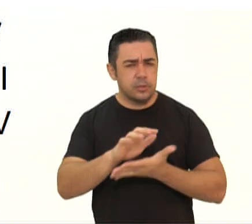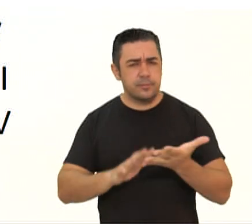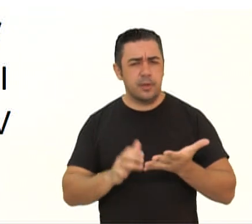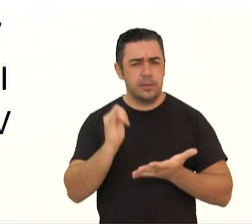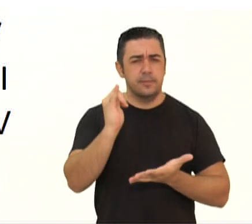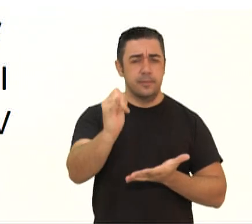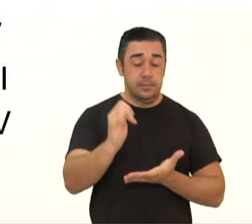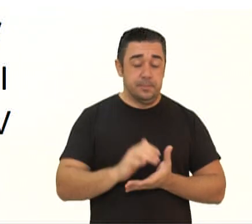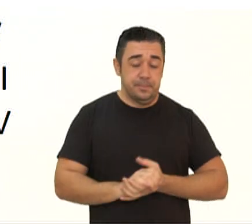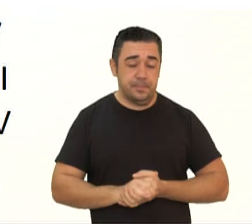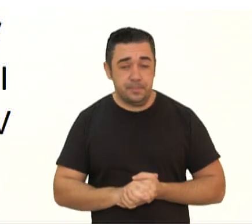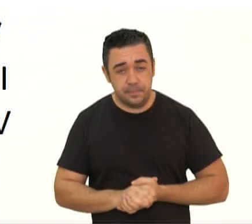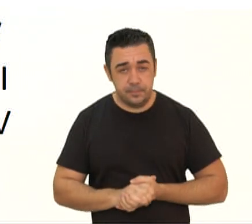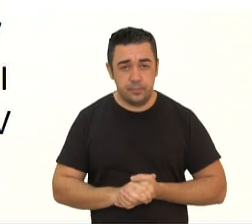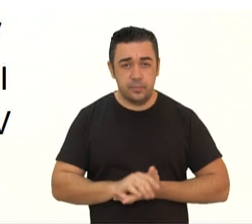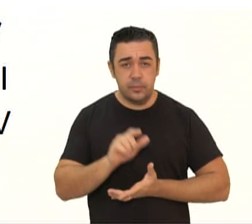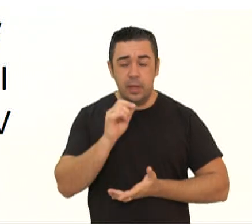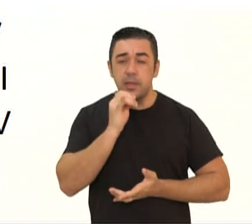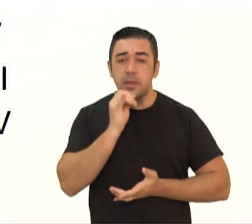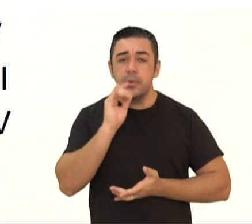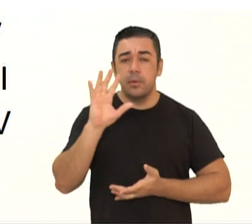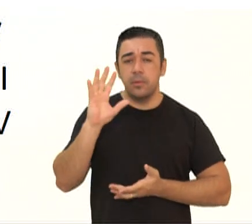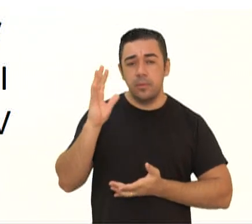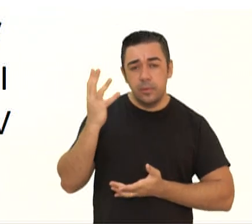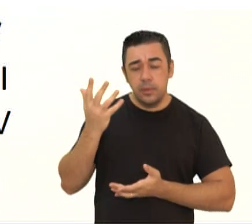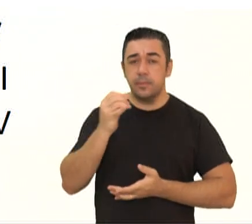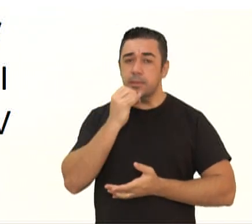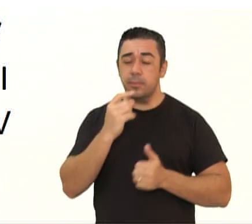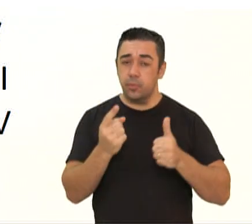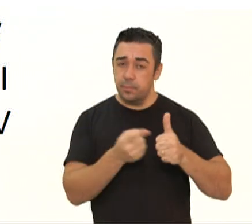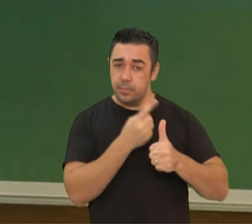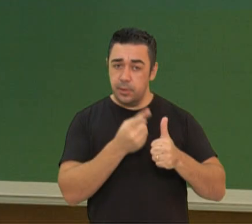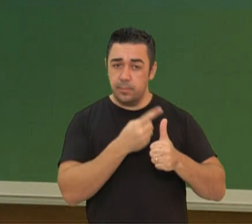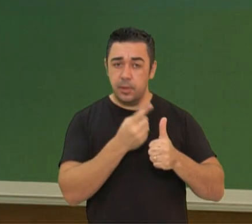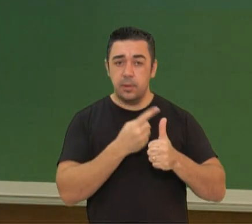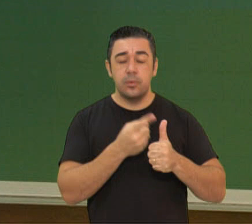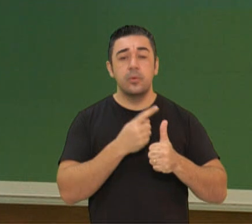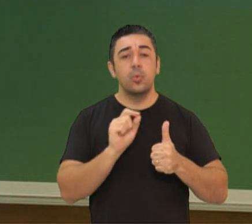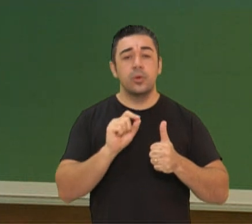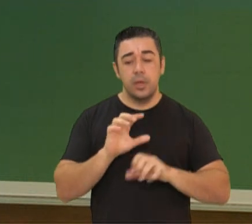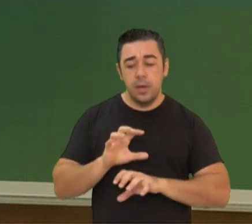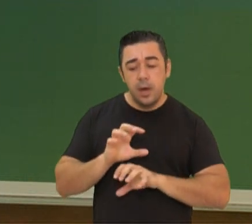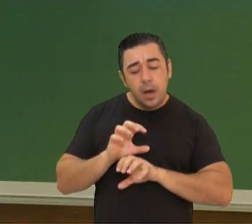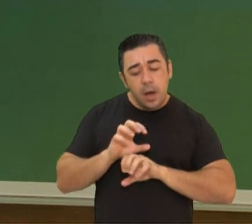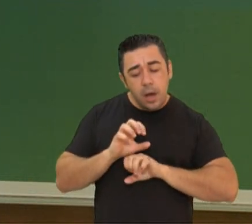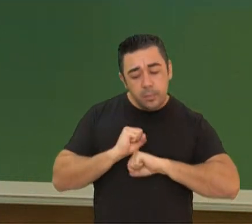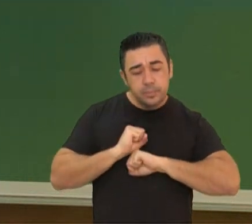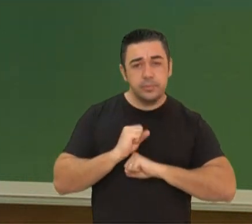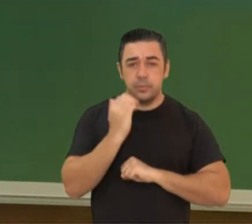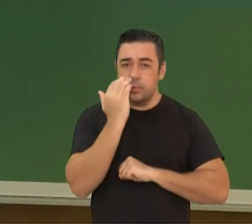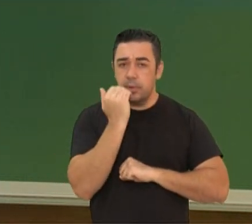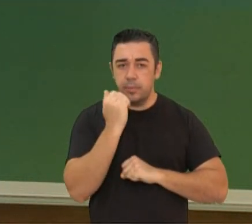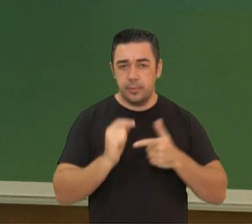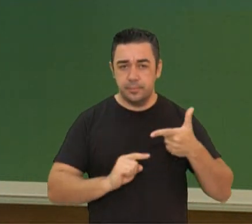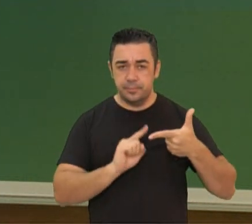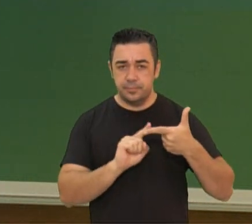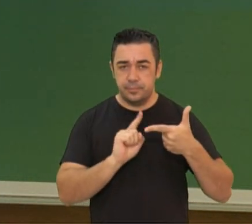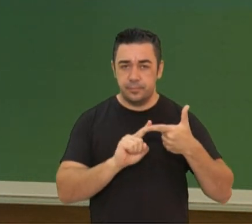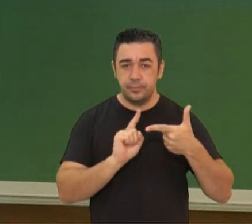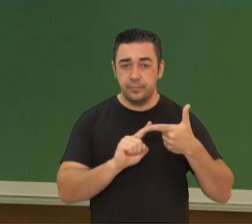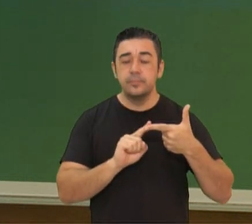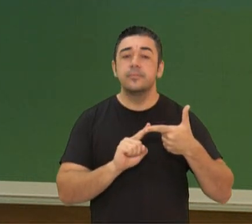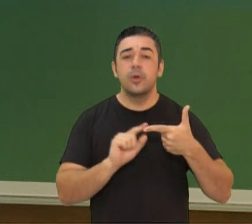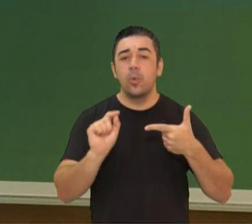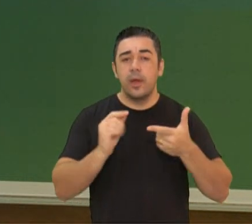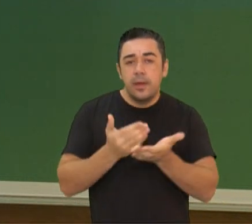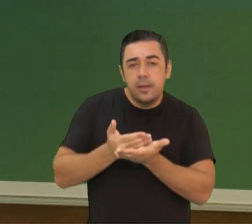seguinte: considere os seguintes fenômenos. Fenômeno 1, absorção de alimentos. Fenômeno 2,